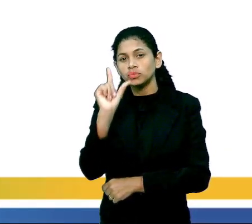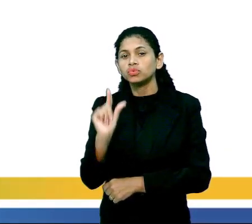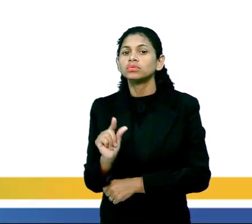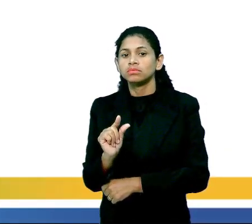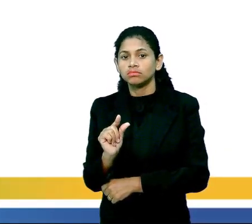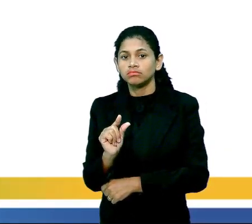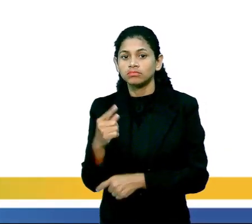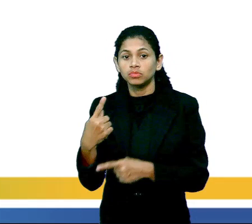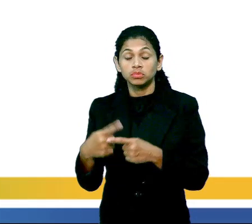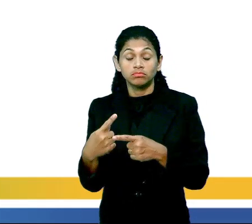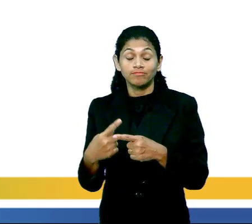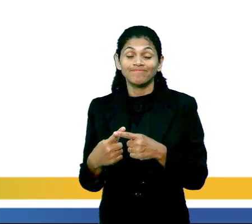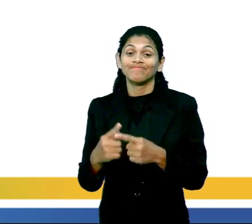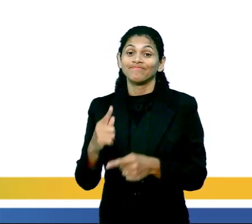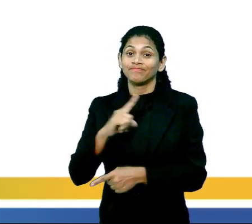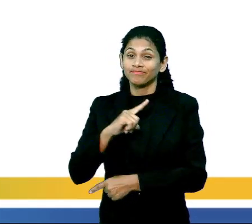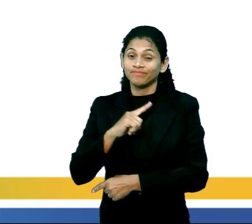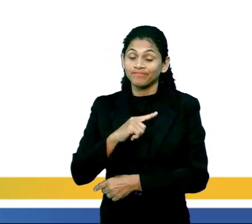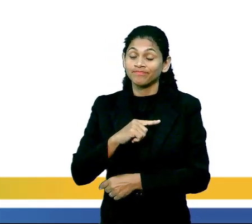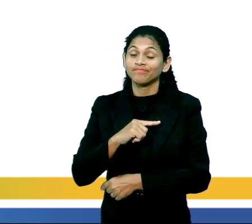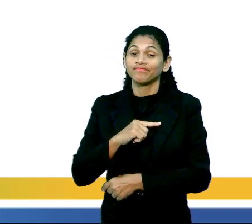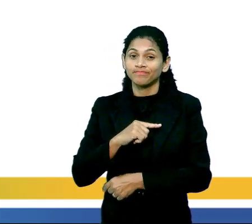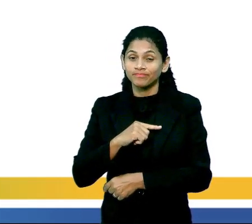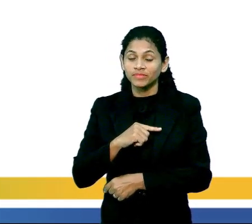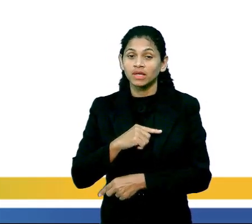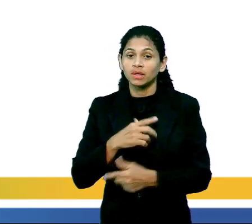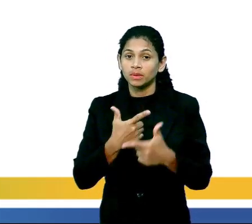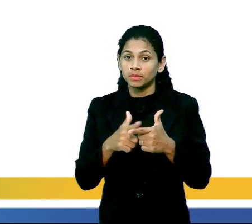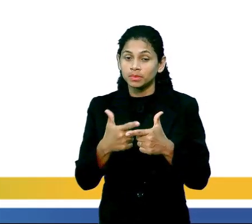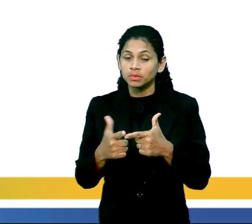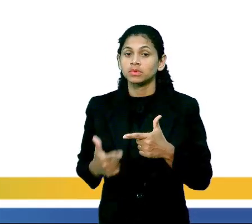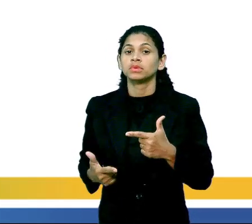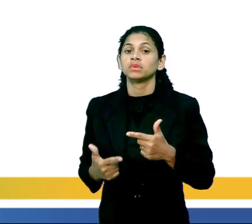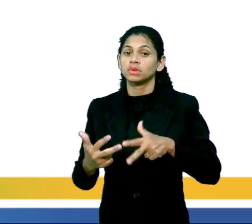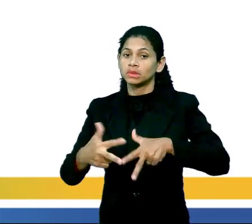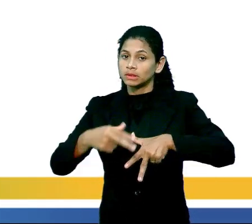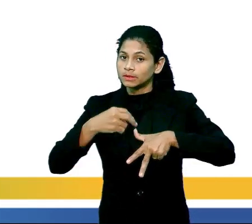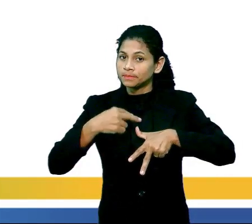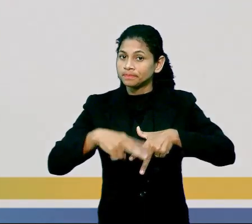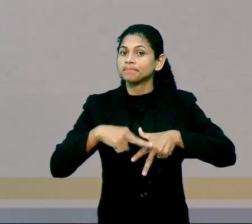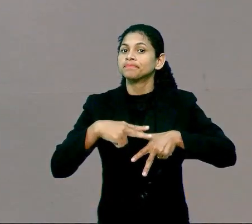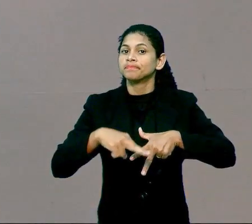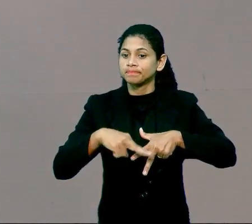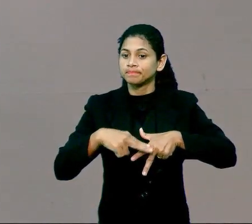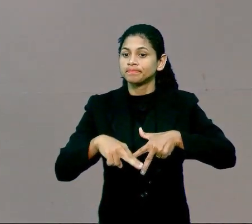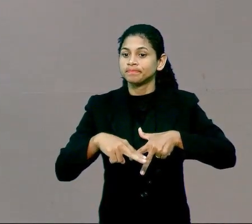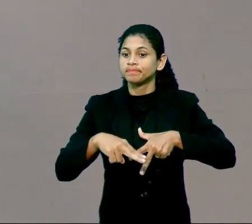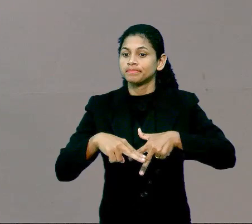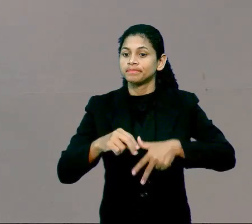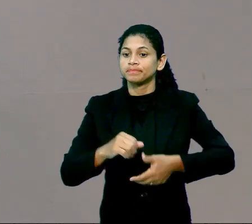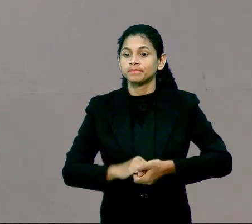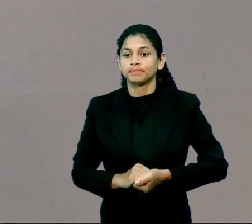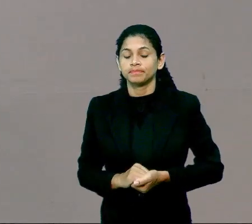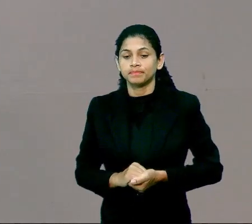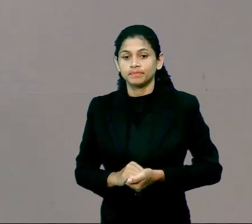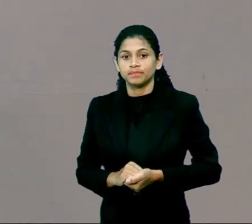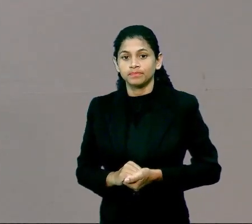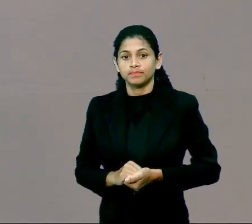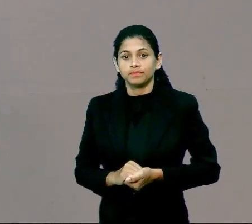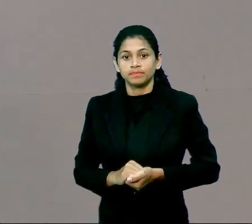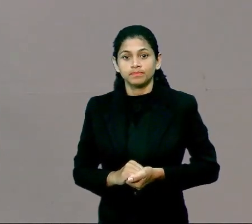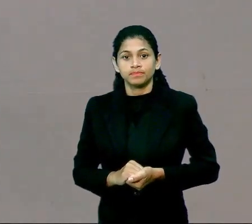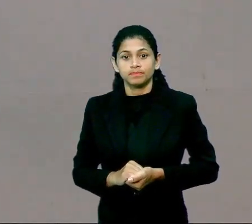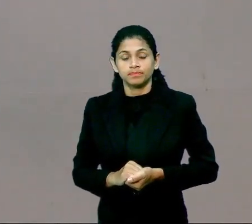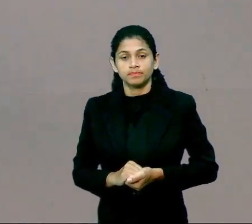da questão de gênero. Homem pode lutar com mulher? Outra questão que a gente tem a levantar.